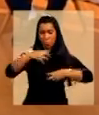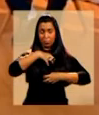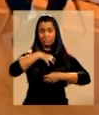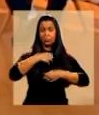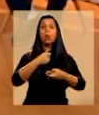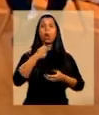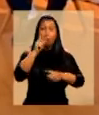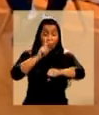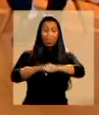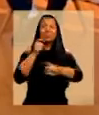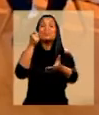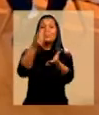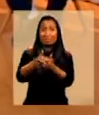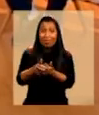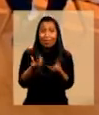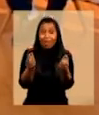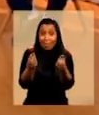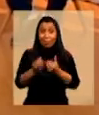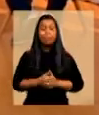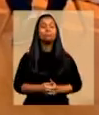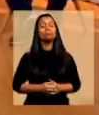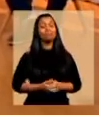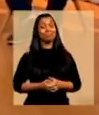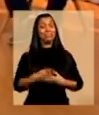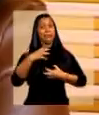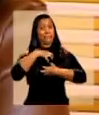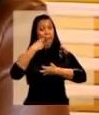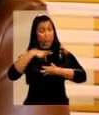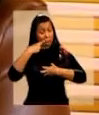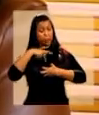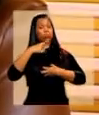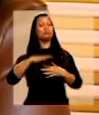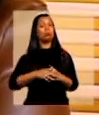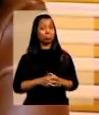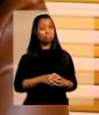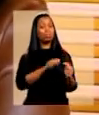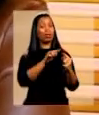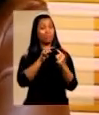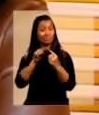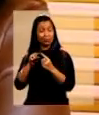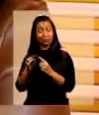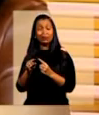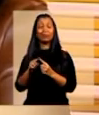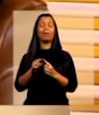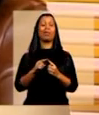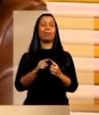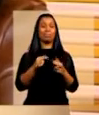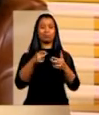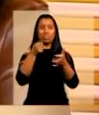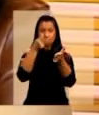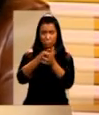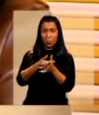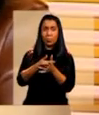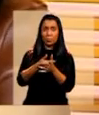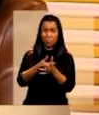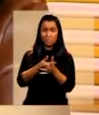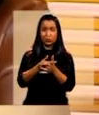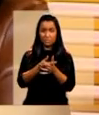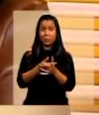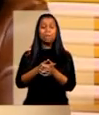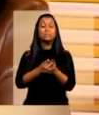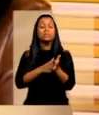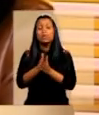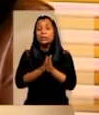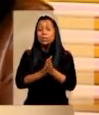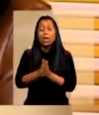emocional na hora de comprar? Né? Isso, culpa. Exatamente. Né? O emocional, ele está muito ligado as compras, né?